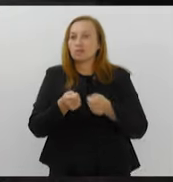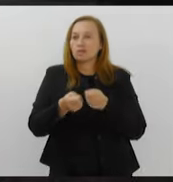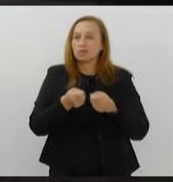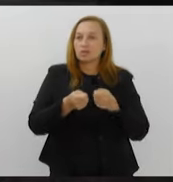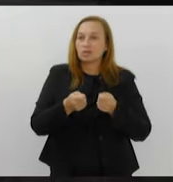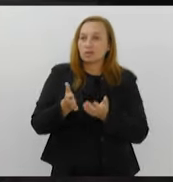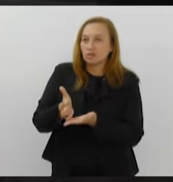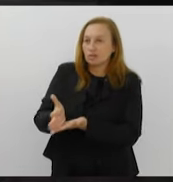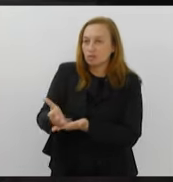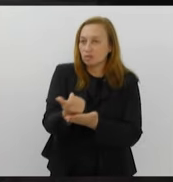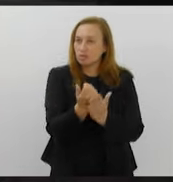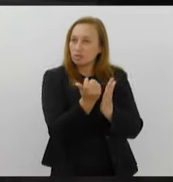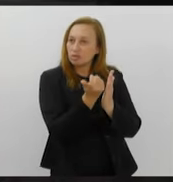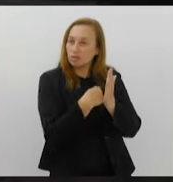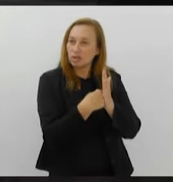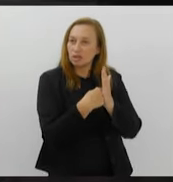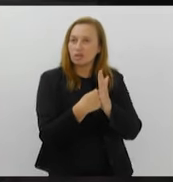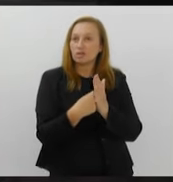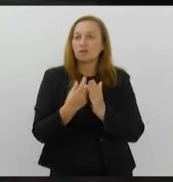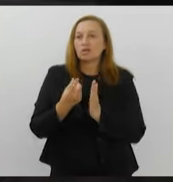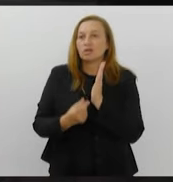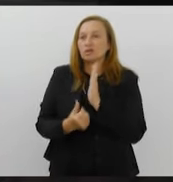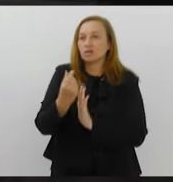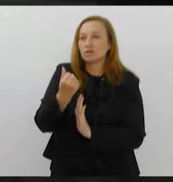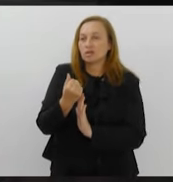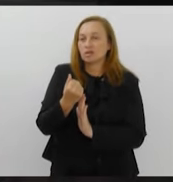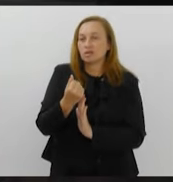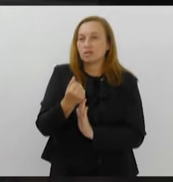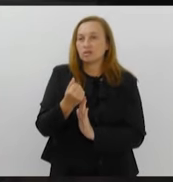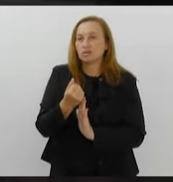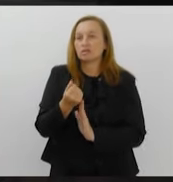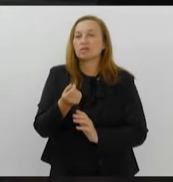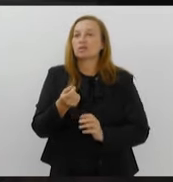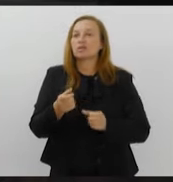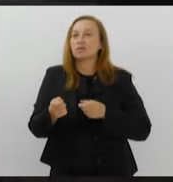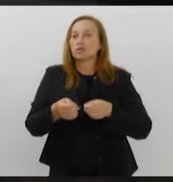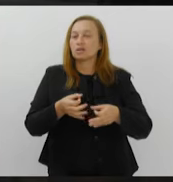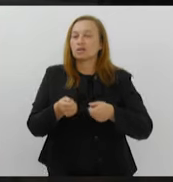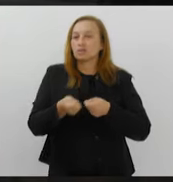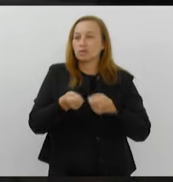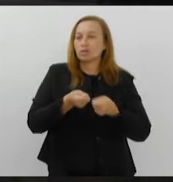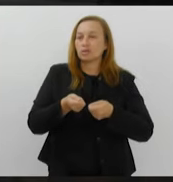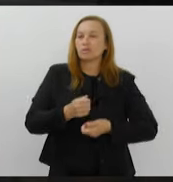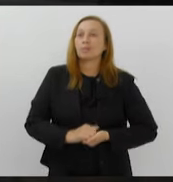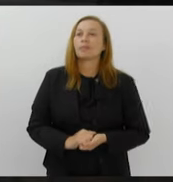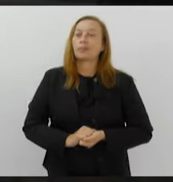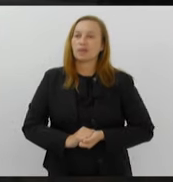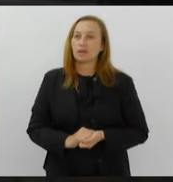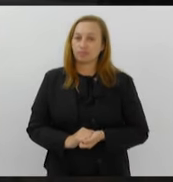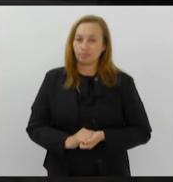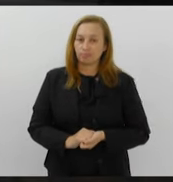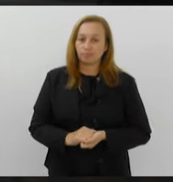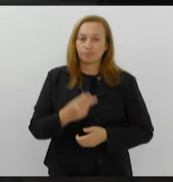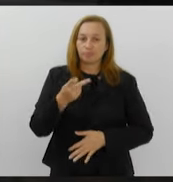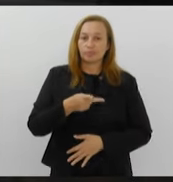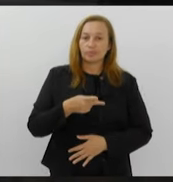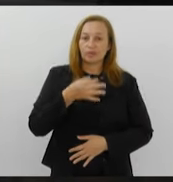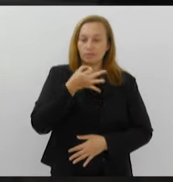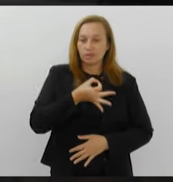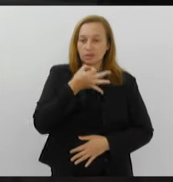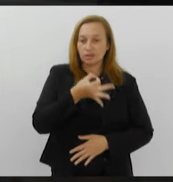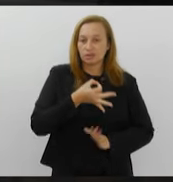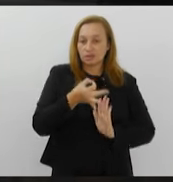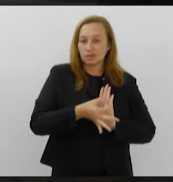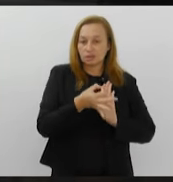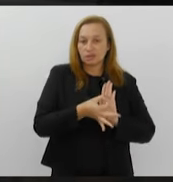dos Tributos Estaduais e de Orçamento, Finanças, Fiscalização Financeira e Controle, para emitir parecer